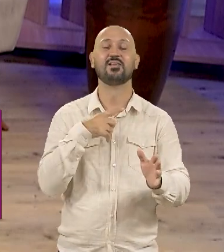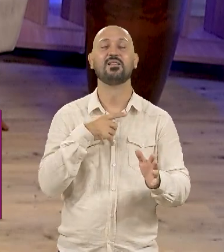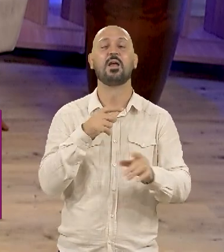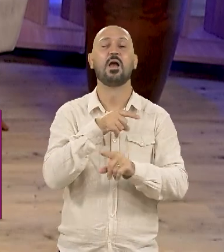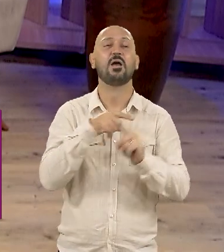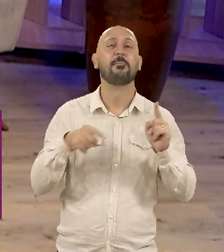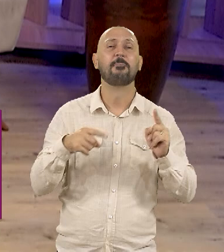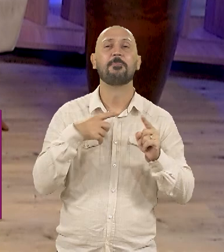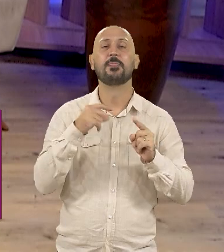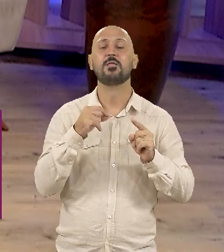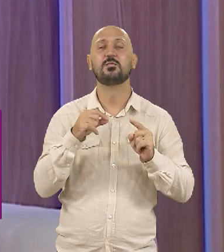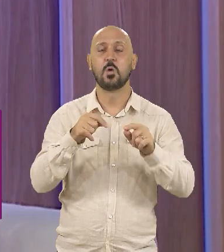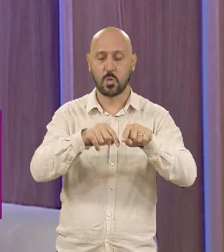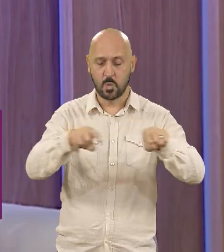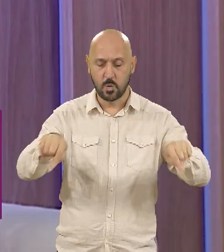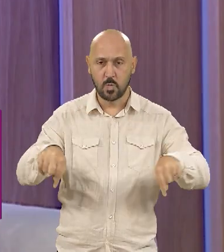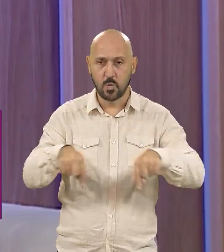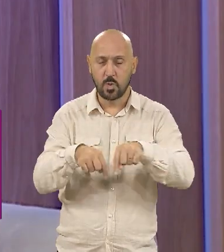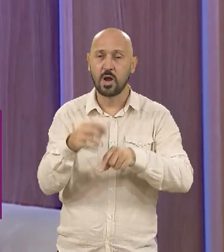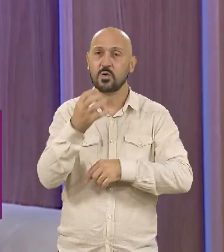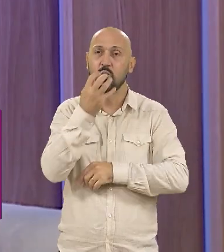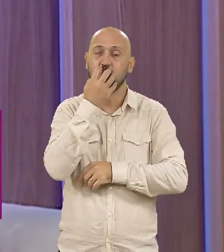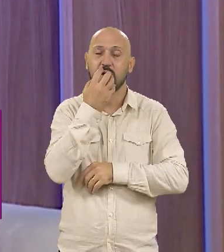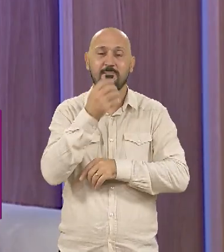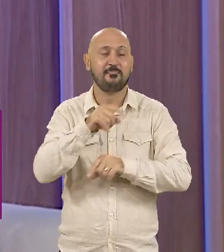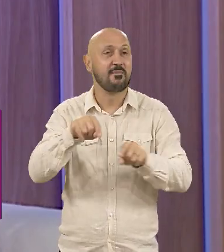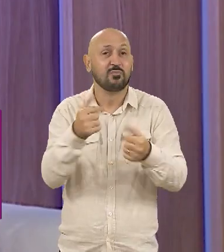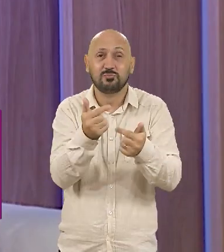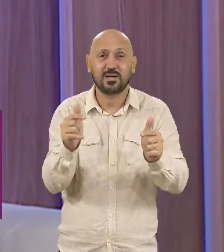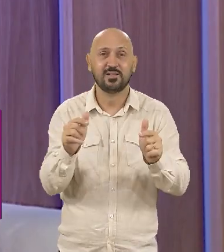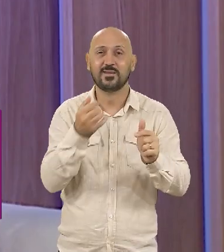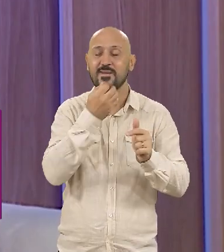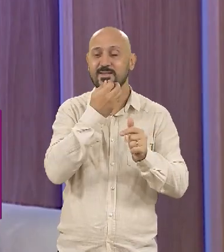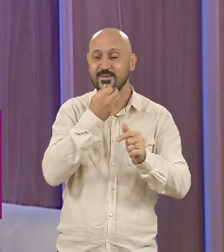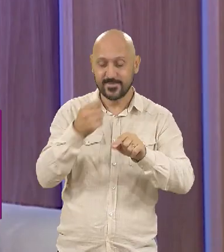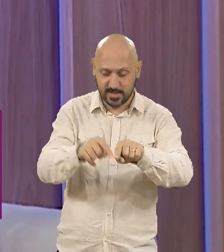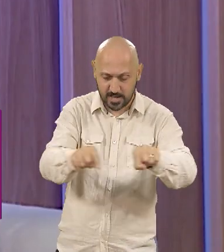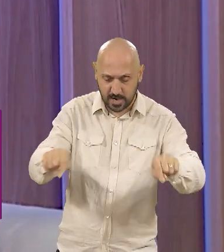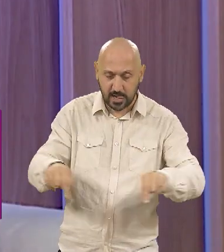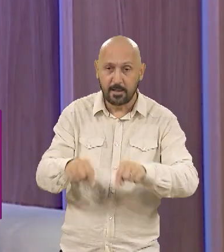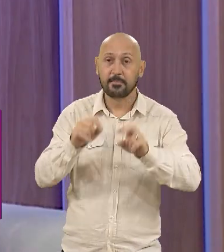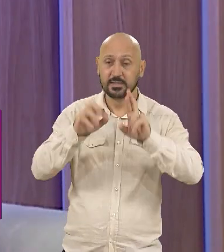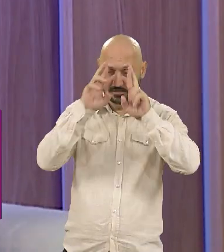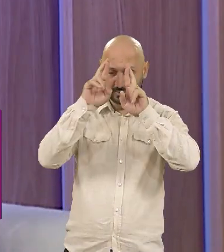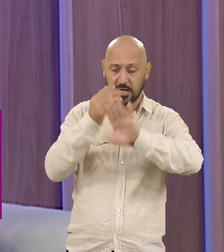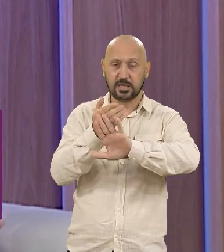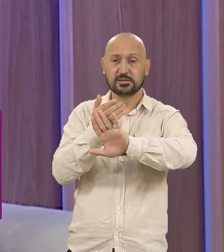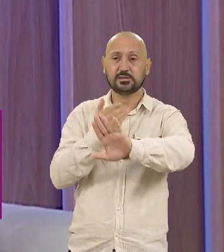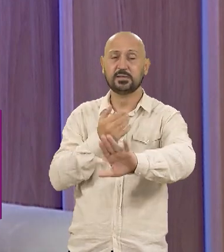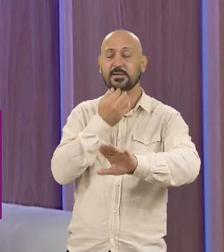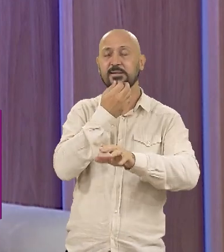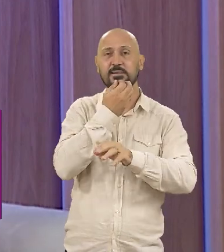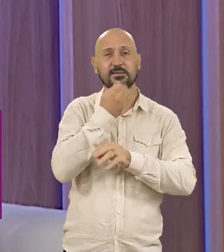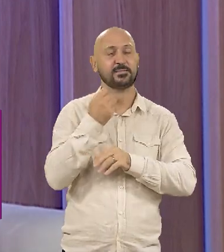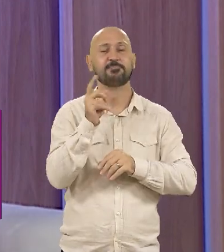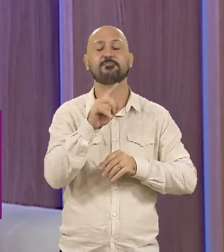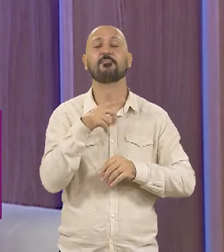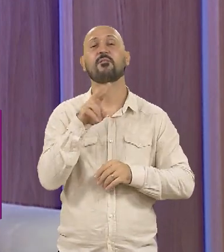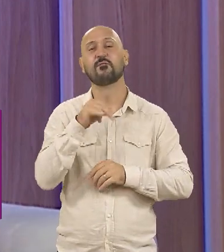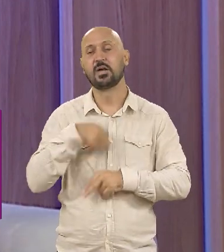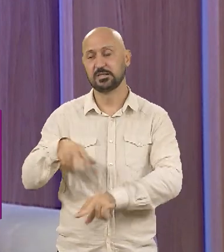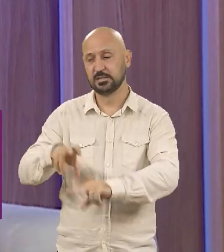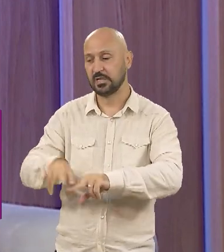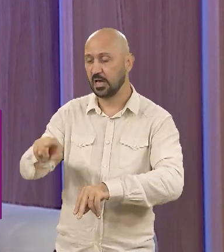animal, né, então ele tem aquele espaço que tem que ser respeitado, não adianta você dizer, olha, vai sentar aqui à mesa e vai almoçar com todos